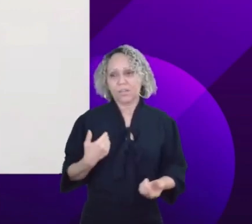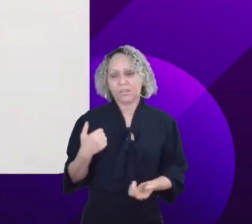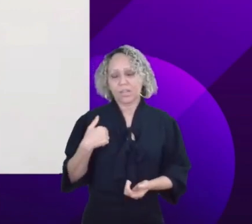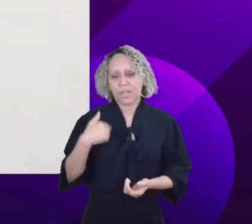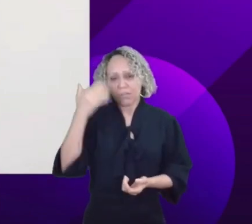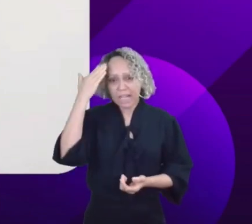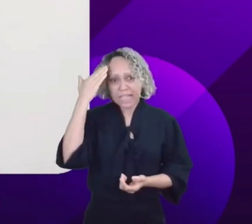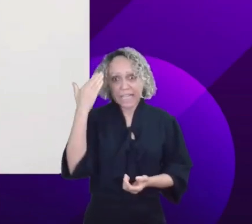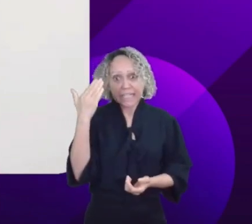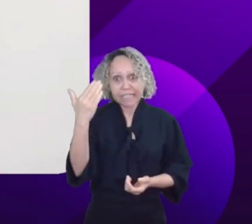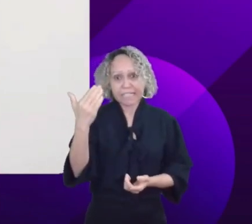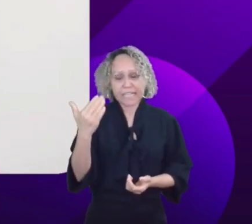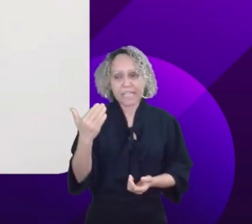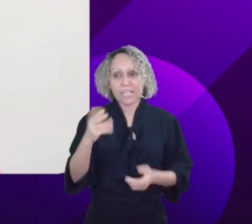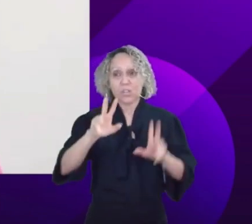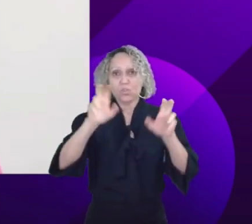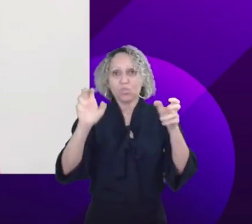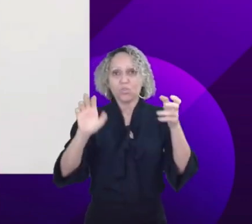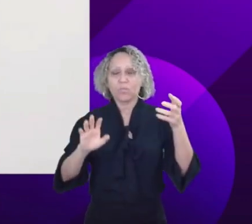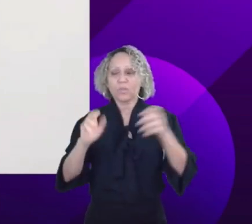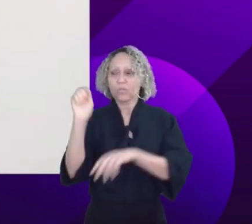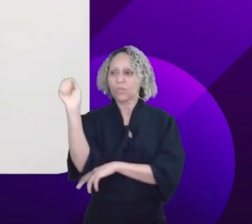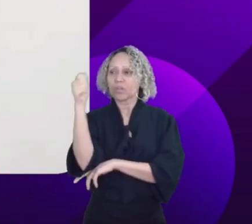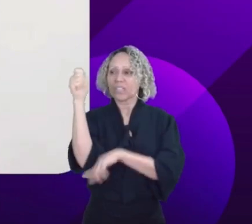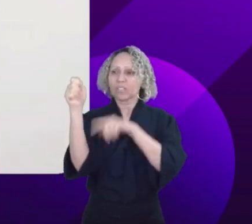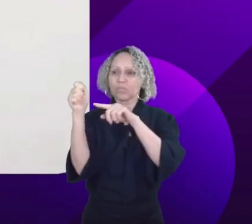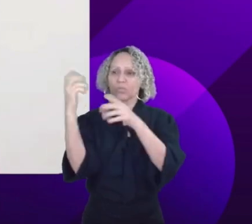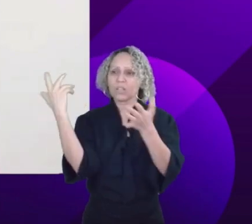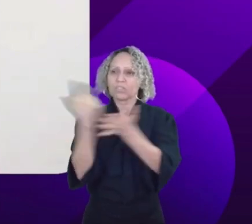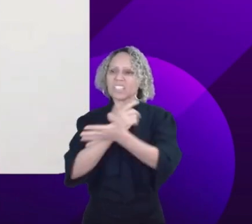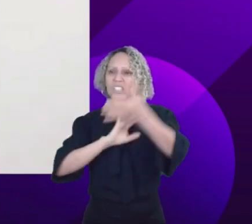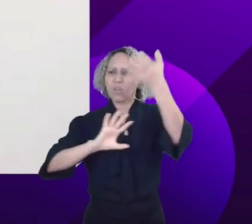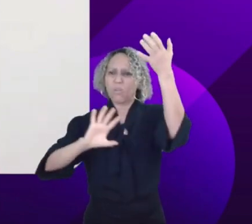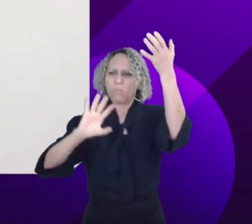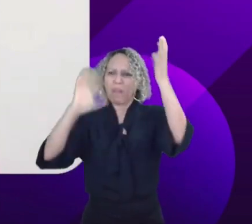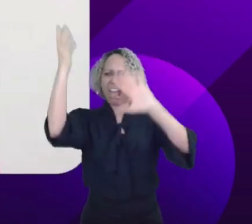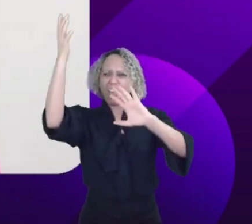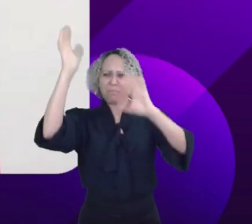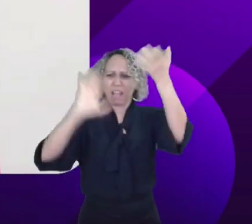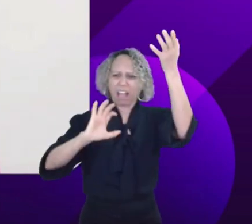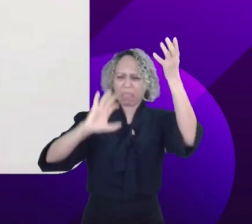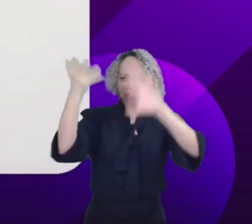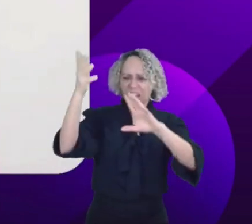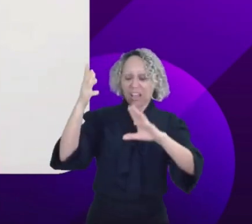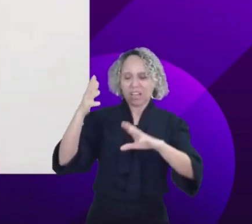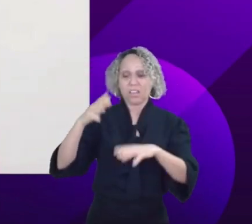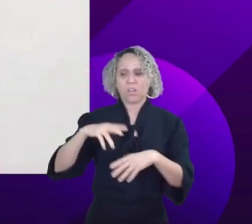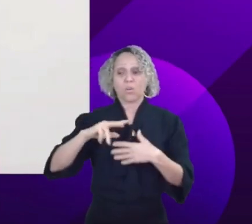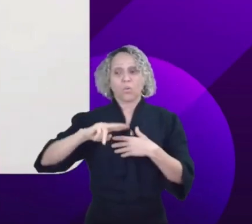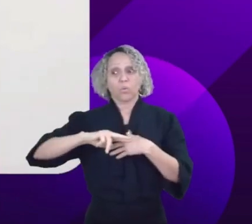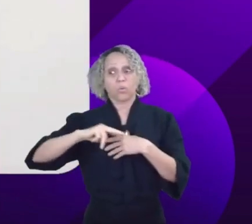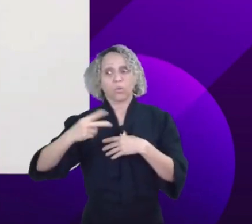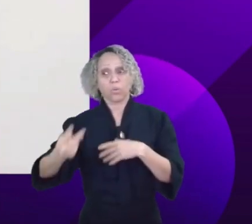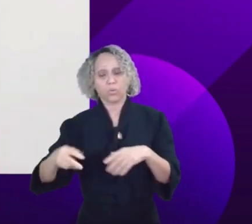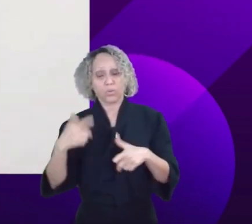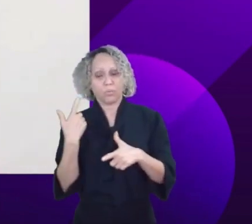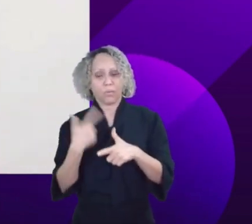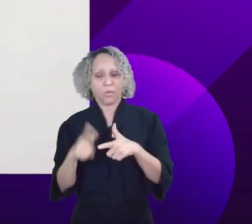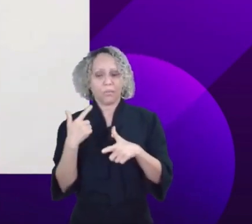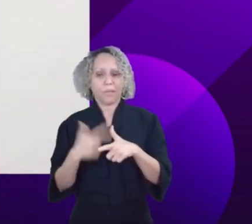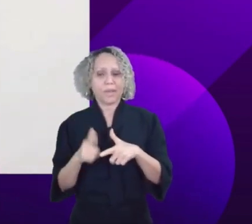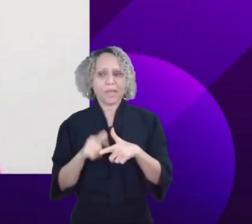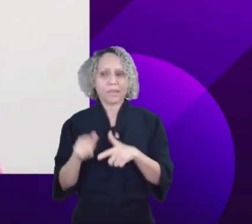no Rio Grande do Sul e a importância, né, da gente debater as cidades, organizar novamente, né,